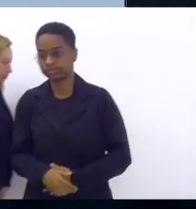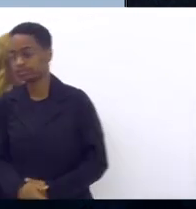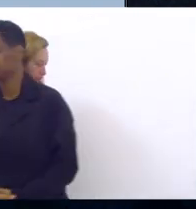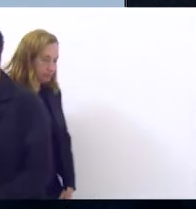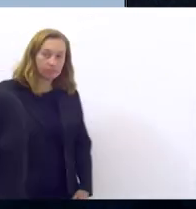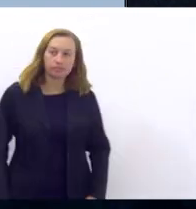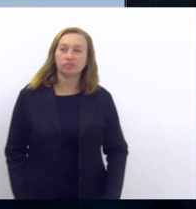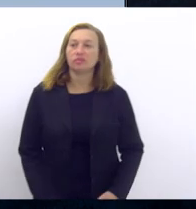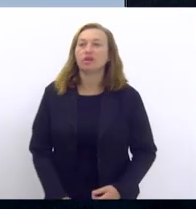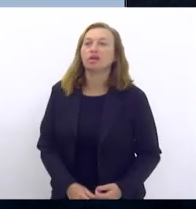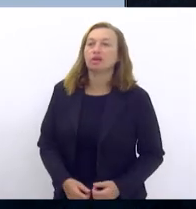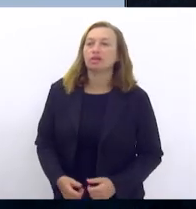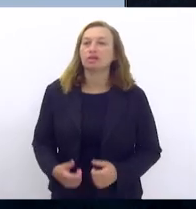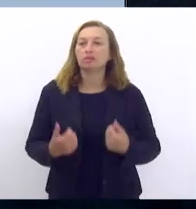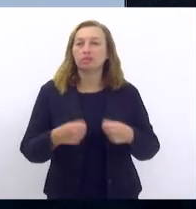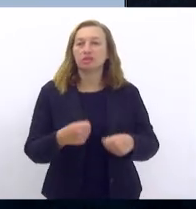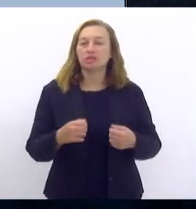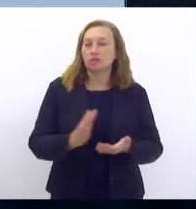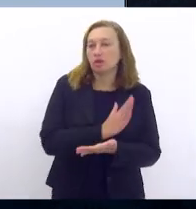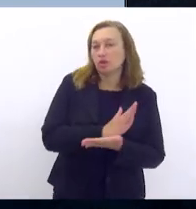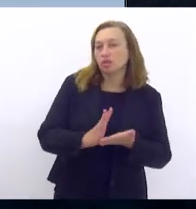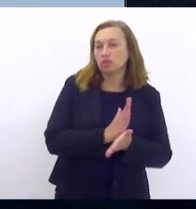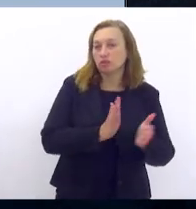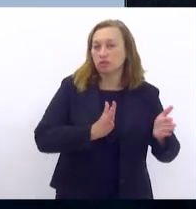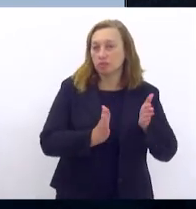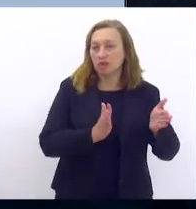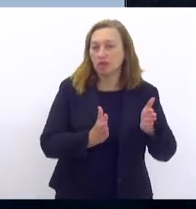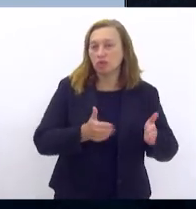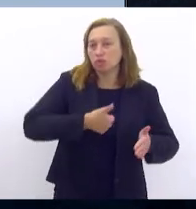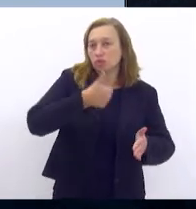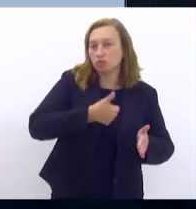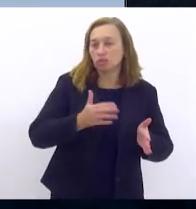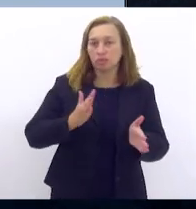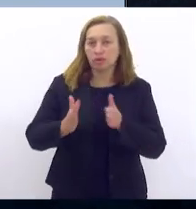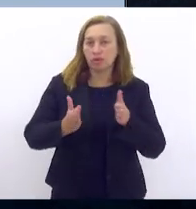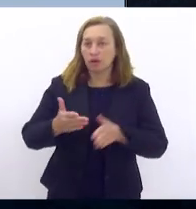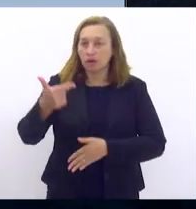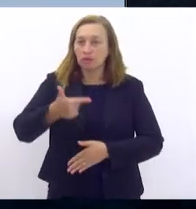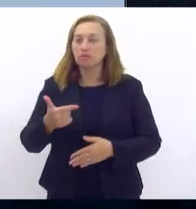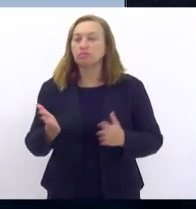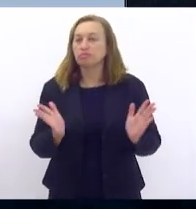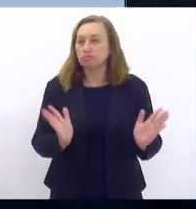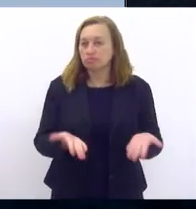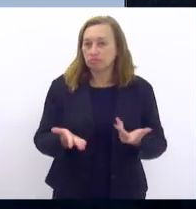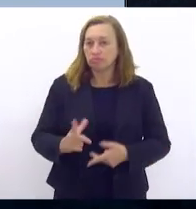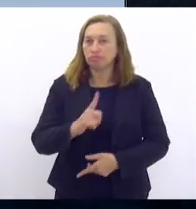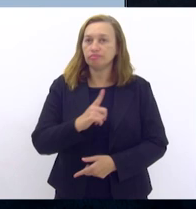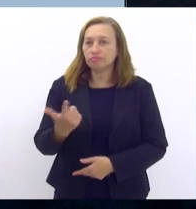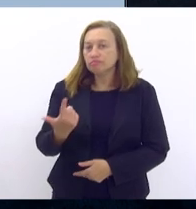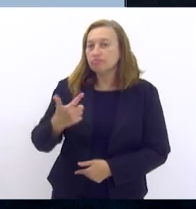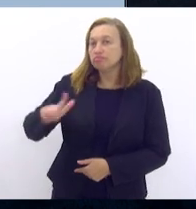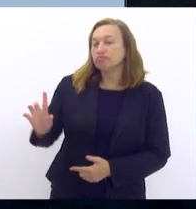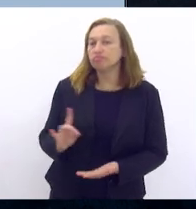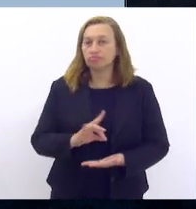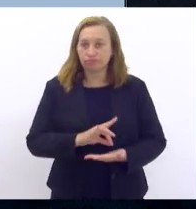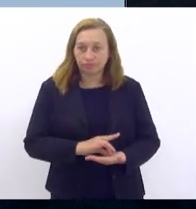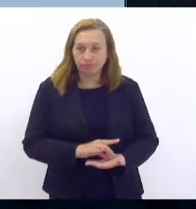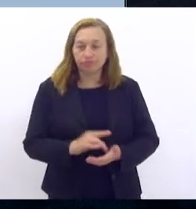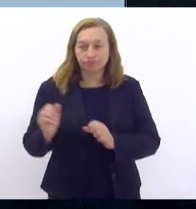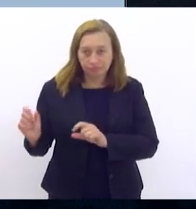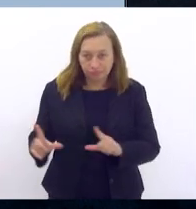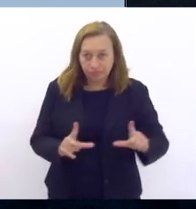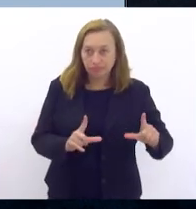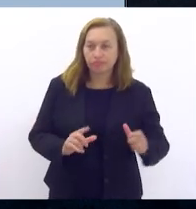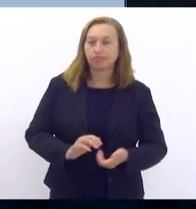que teve que passar por algumas fases fase 1 fase 2 e agora a gente tem uma outra realidade pode passar